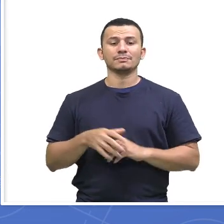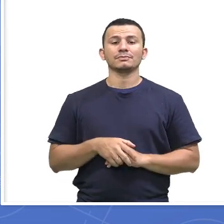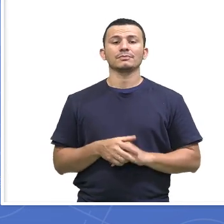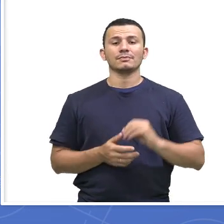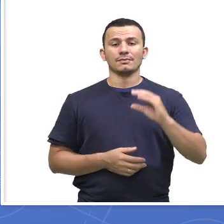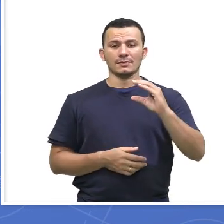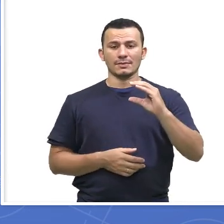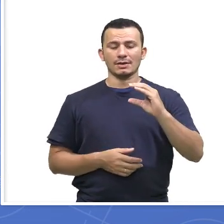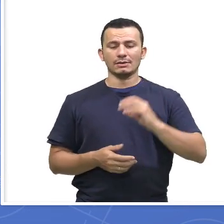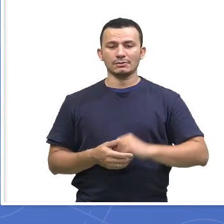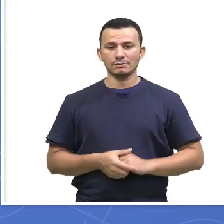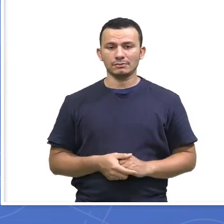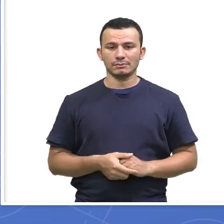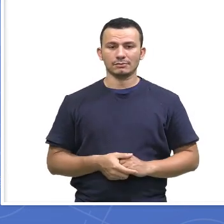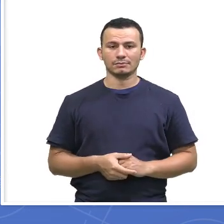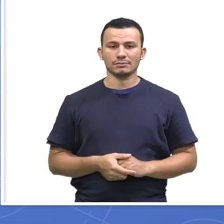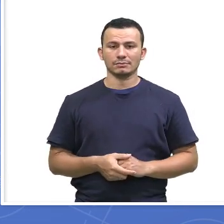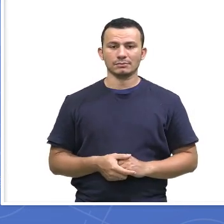C.